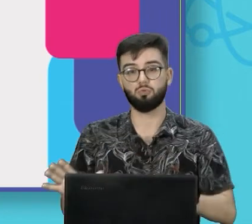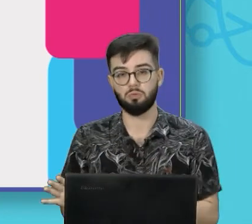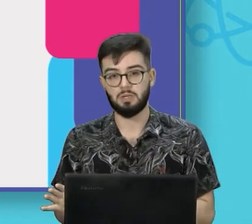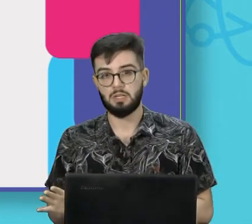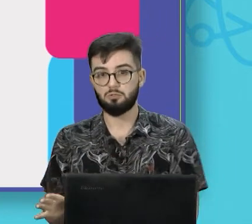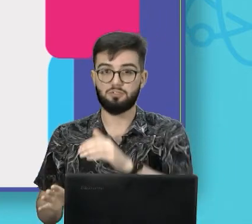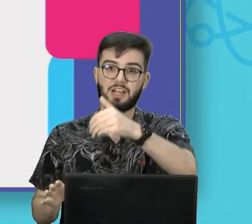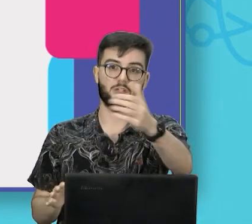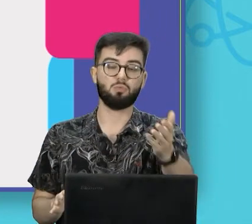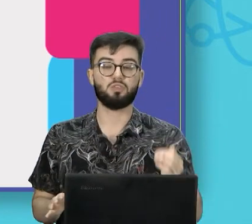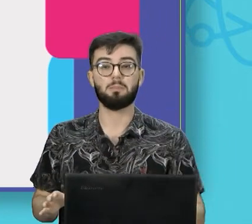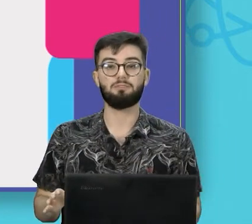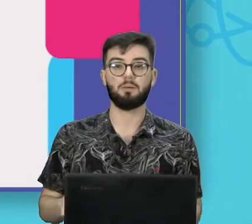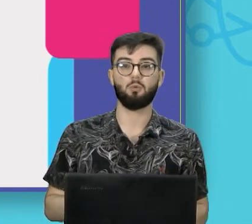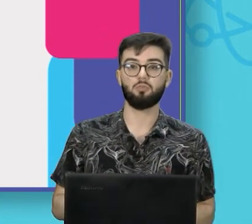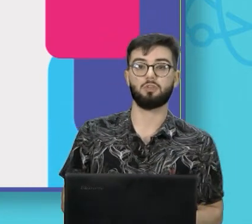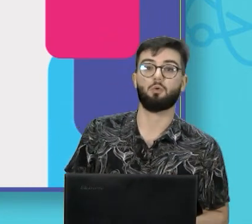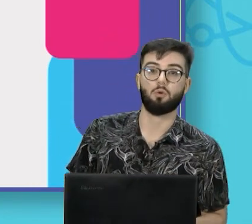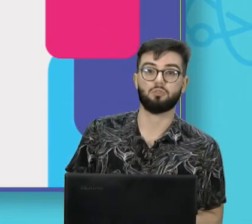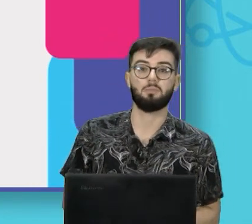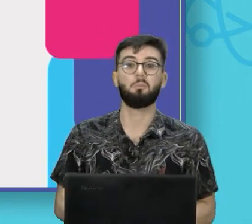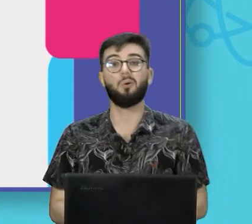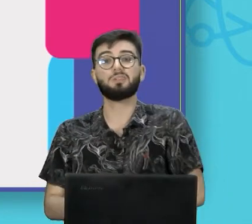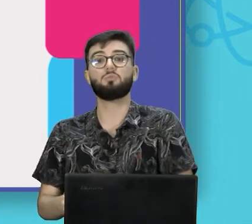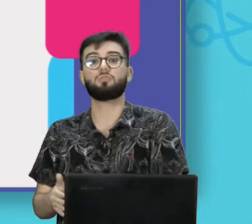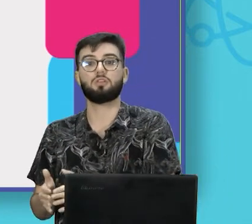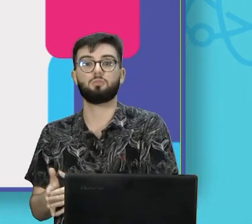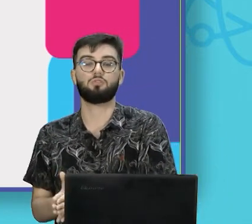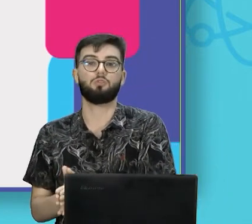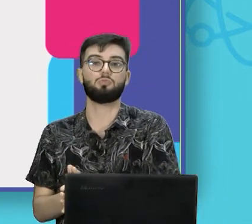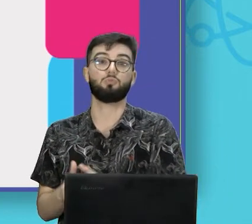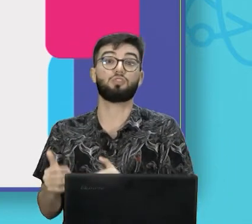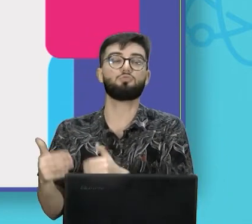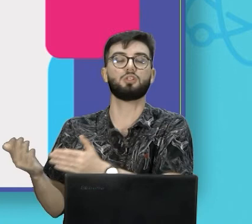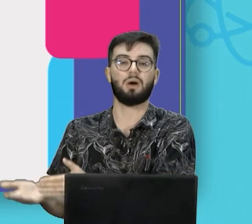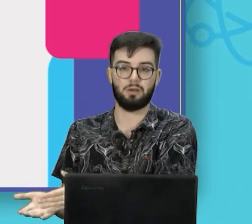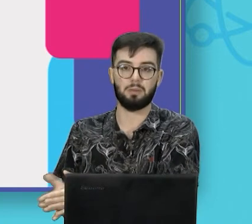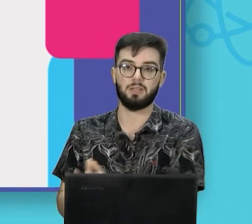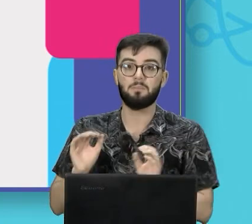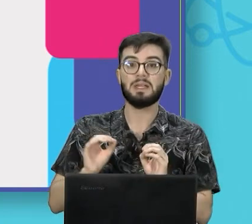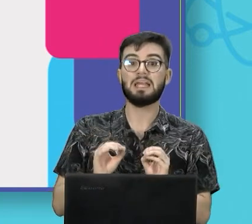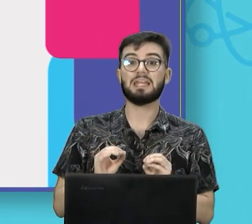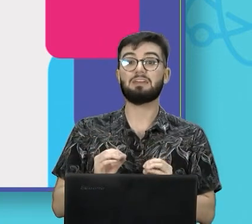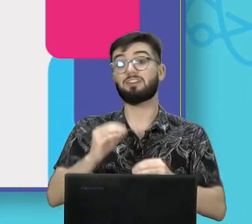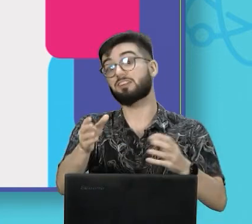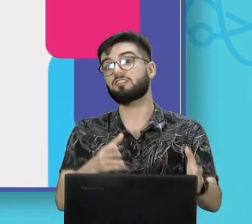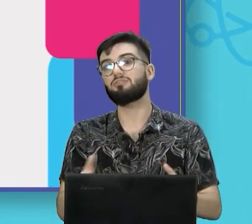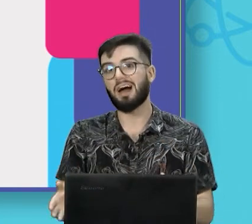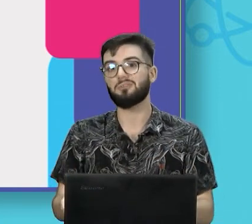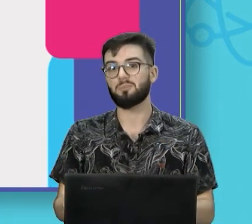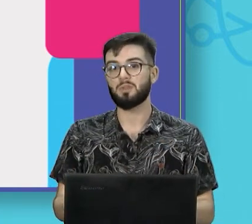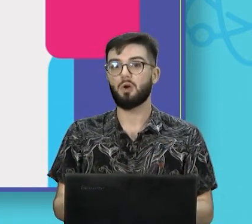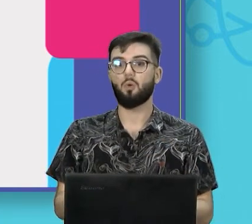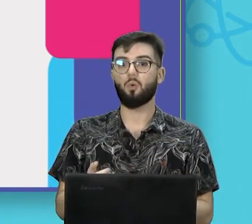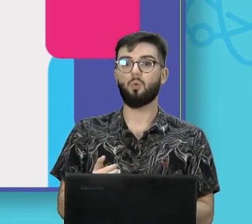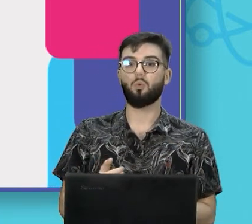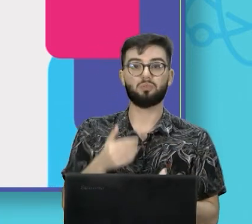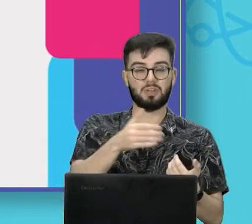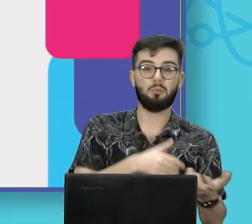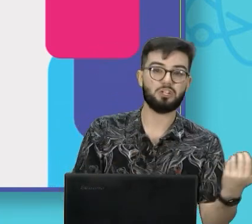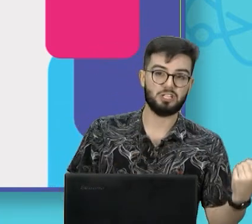e programas de rádio tudo usei tem até um samba famoso né o mundo do seu do São Januário perdão que vai ser censurado